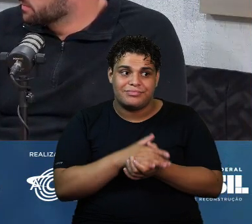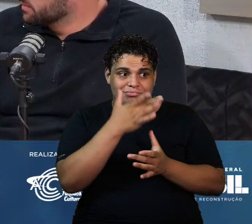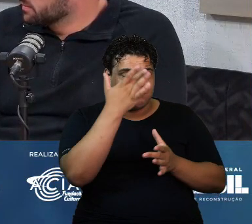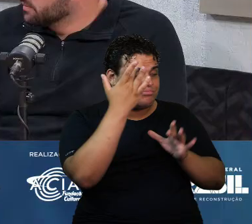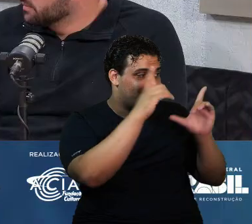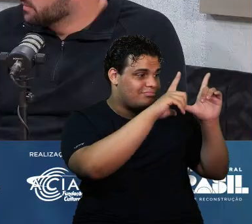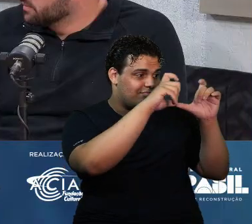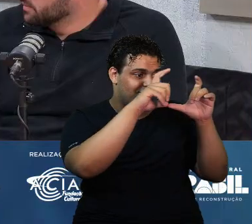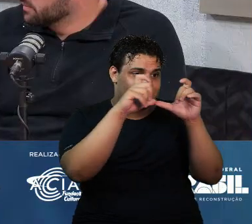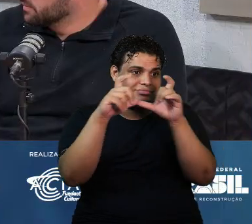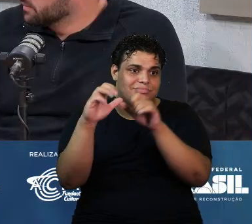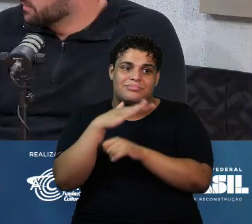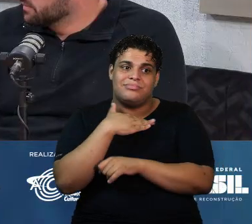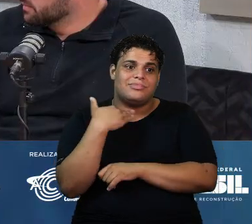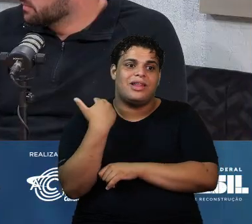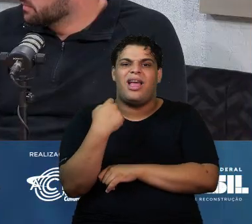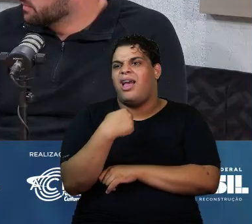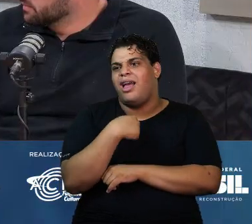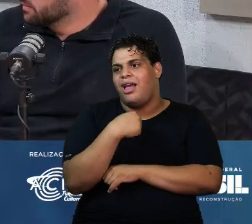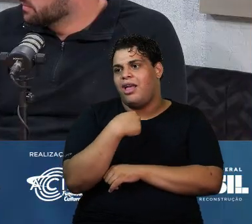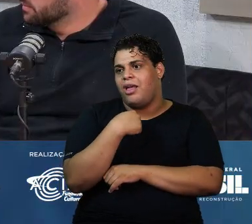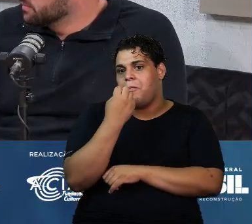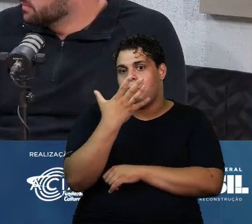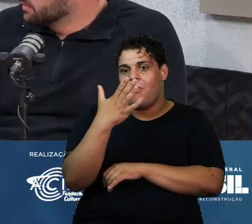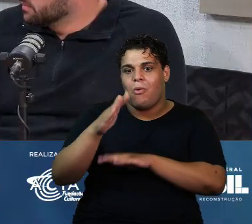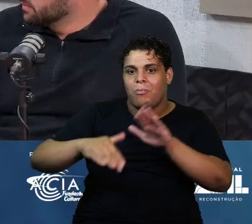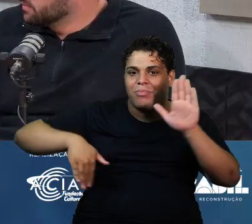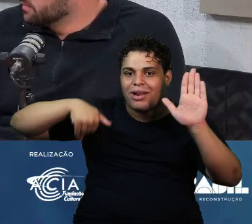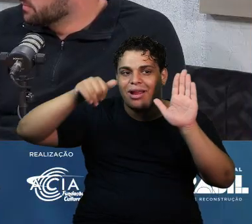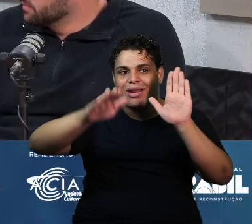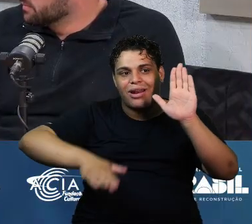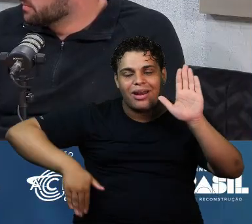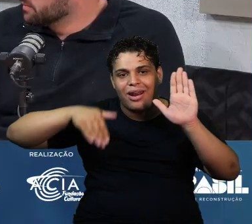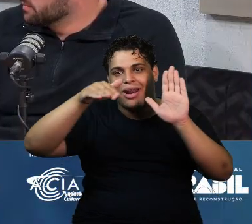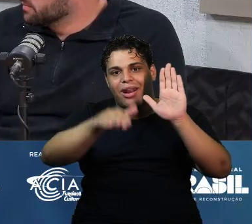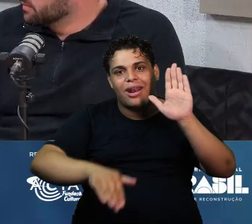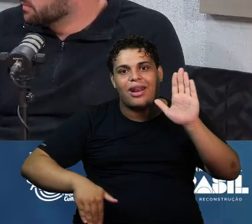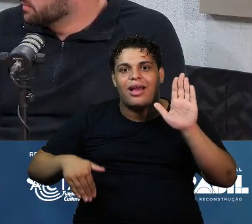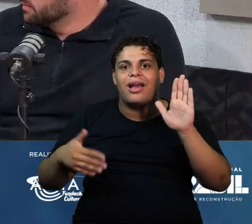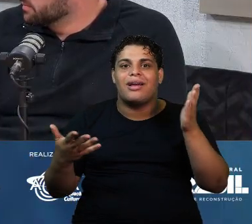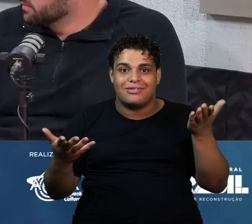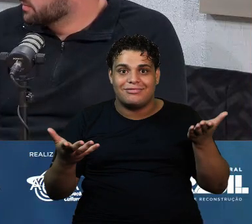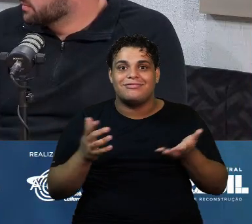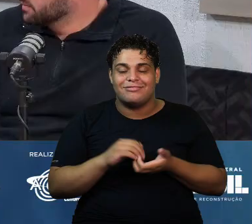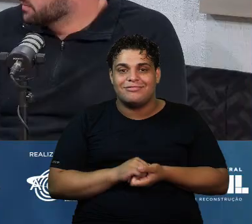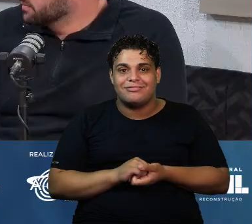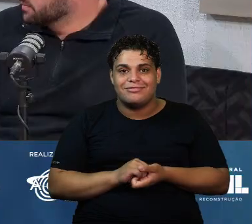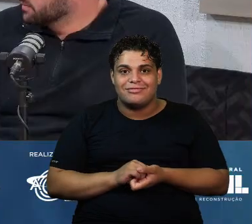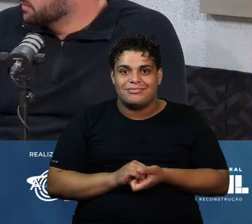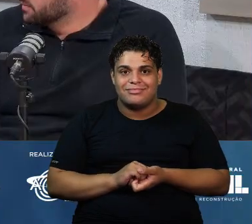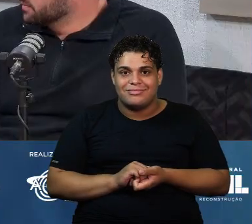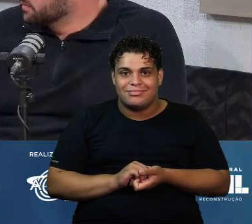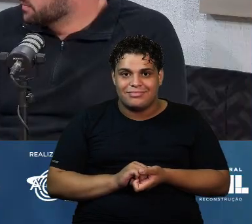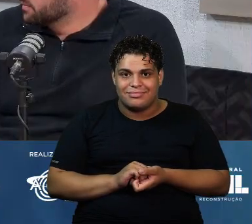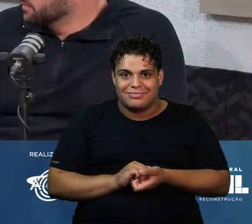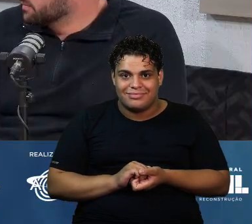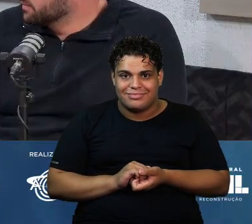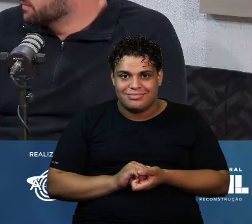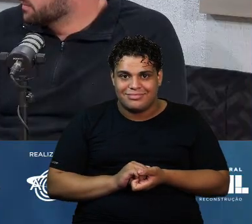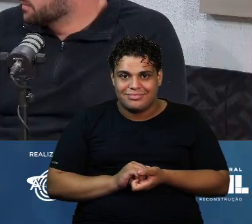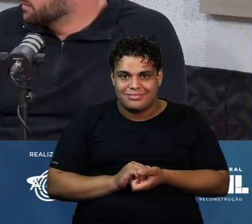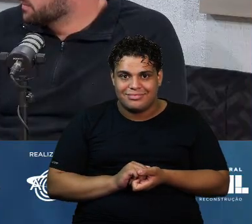Porque se aventurar, eu sou um bom nadador de piscina, né? E aí o Rafael acho que pode falar um pouco mais e entrar no assunto dele também, aí, se ele